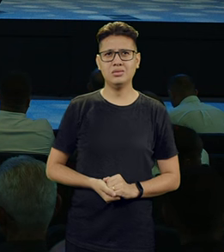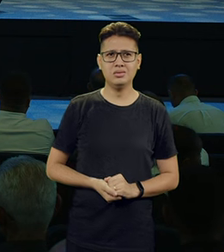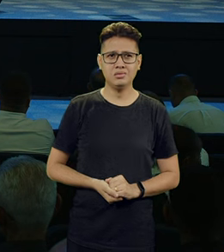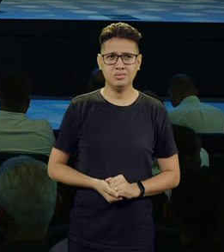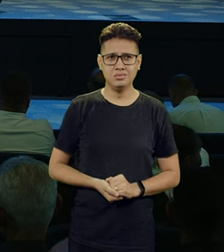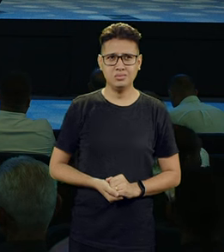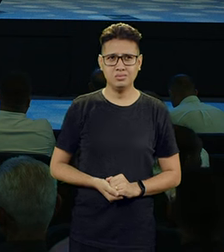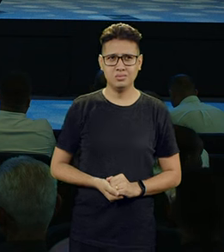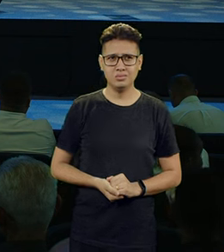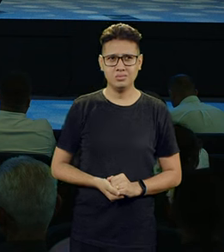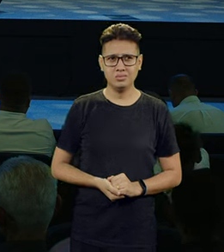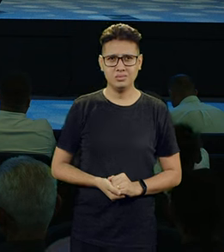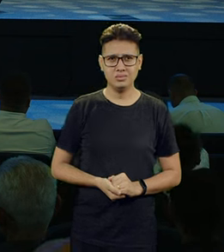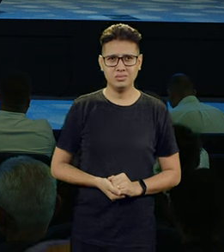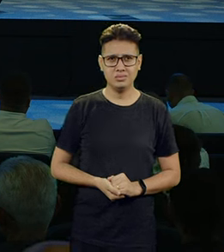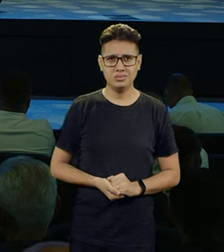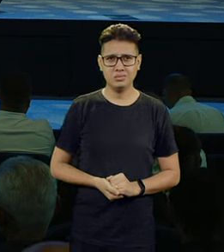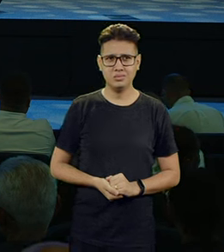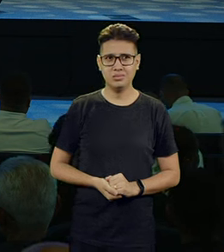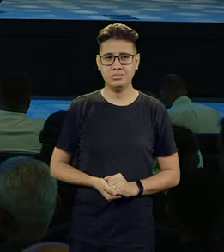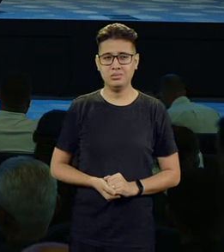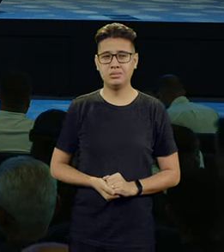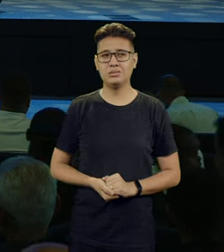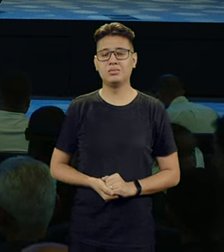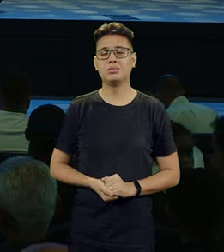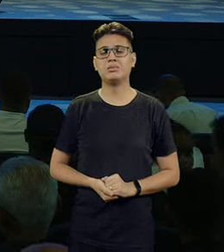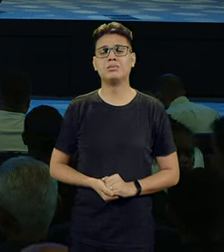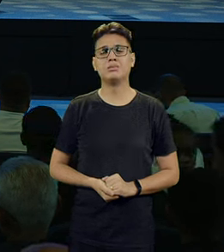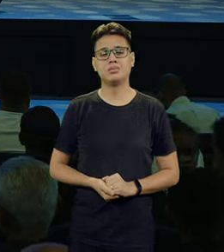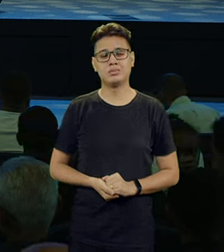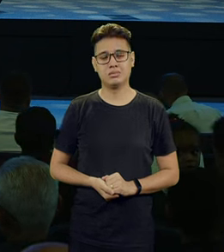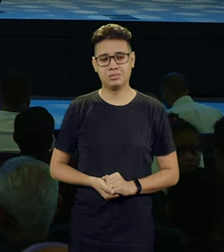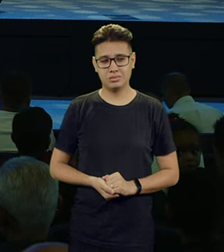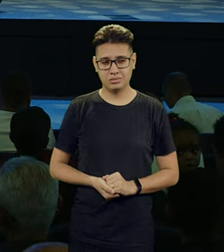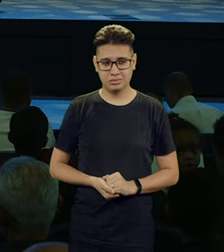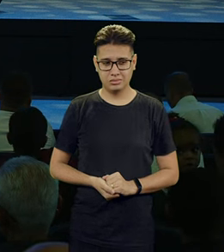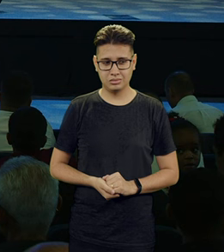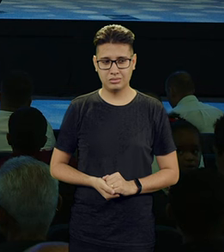honrosa para os vossos vencidos.